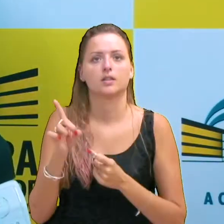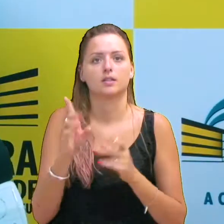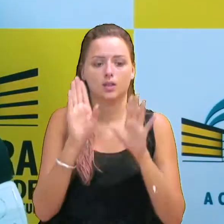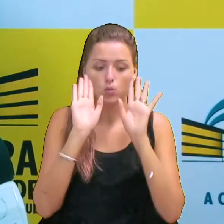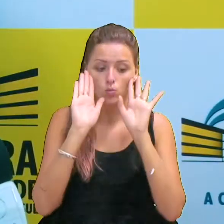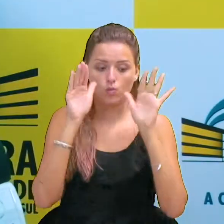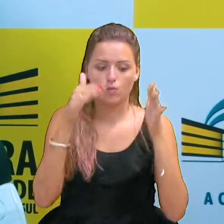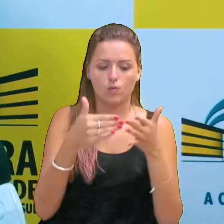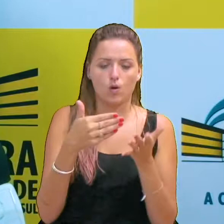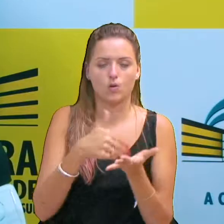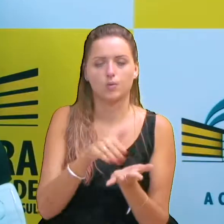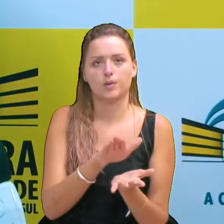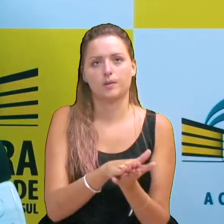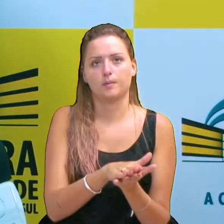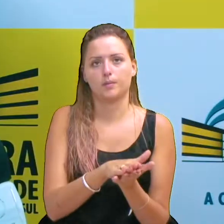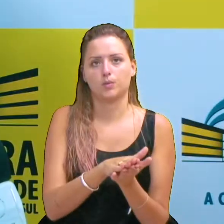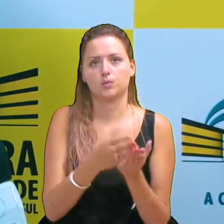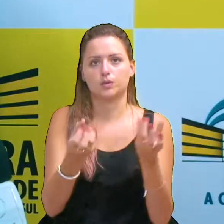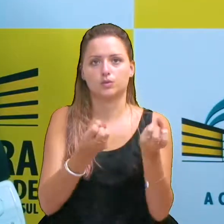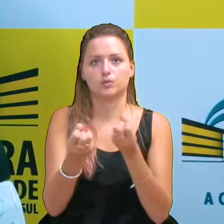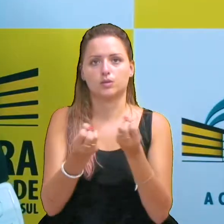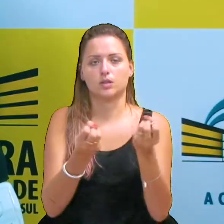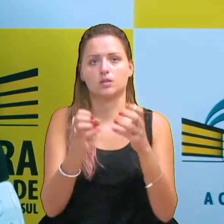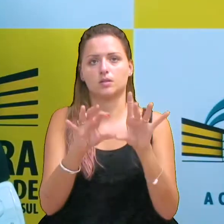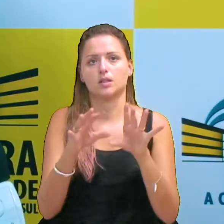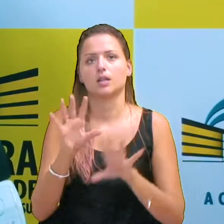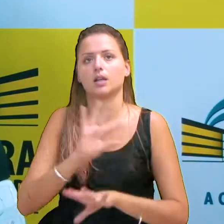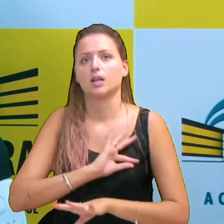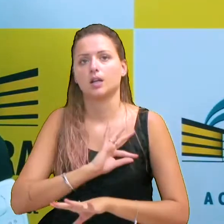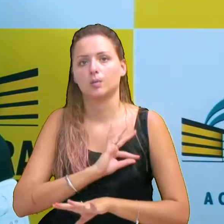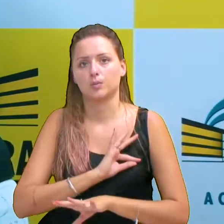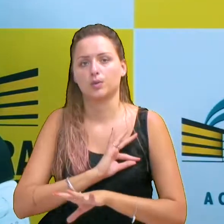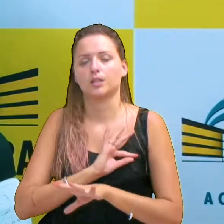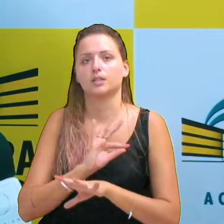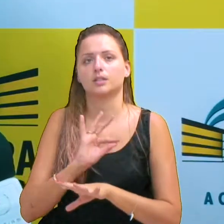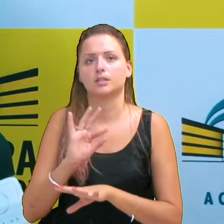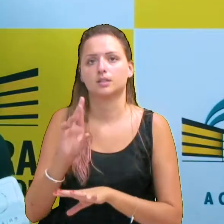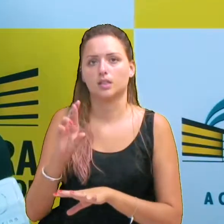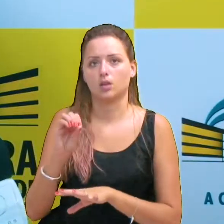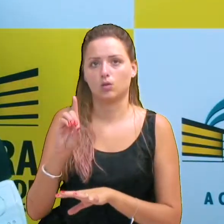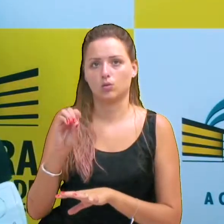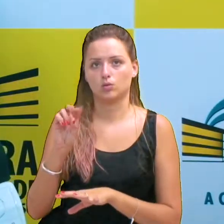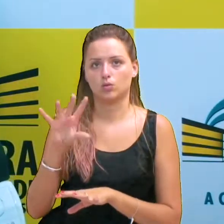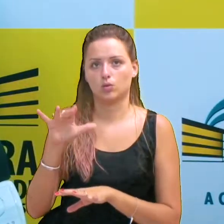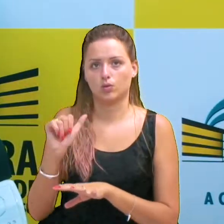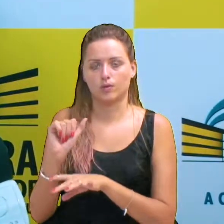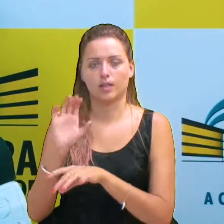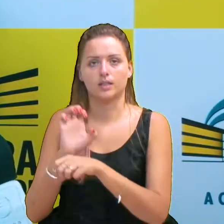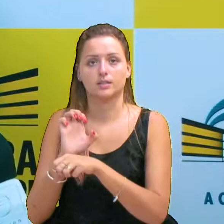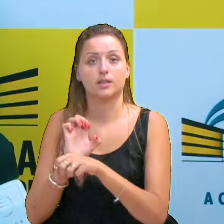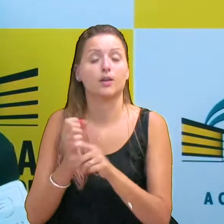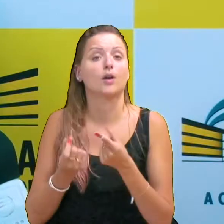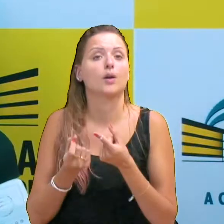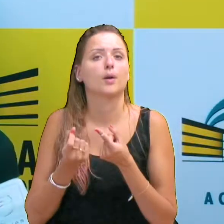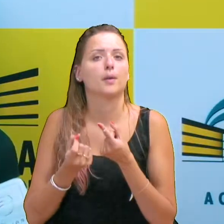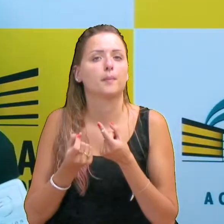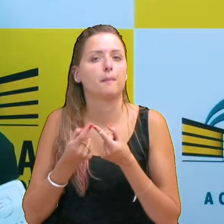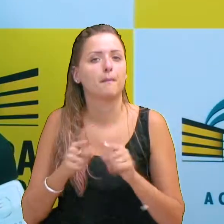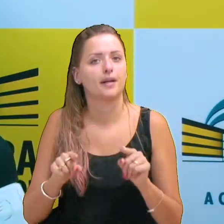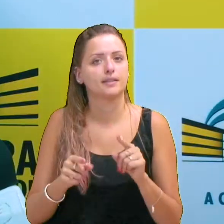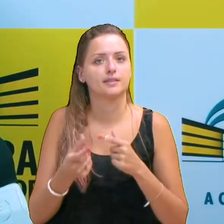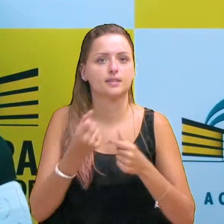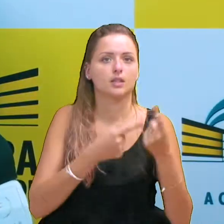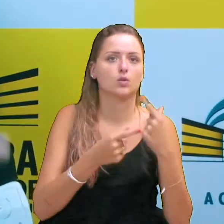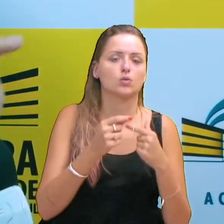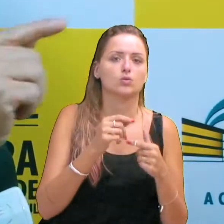foco para esta questão. A nossa Polícia Rodoviária Estadual também aqui da região, mas alguns locais, é o caso